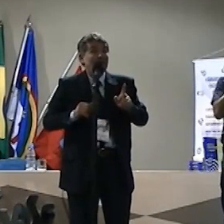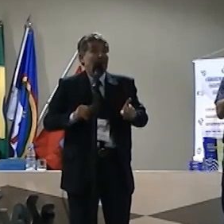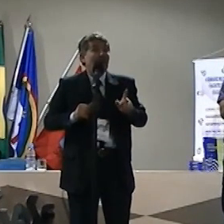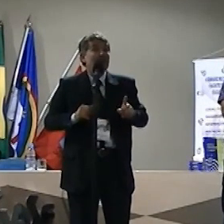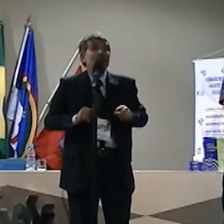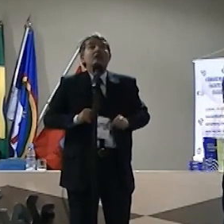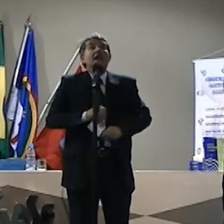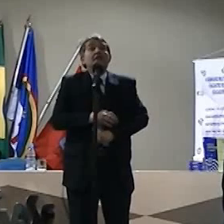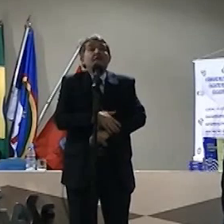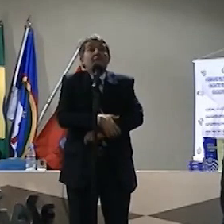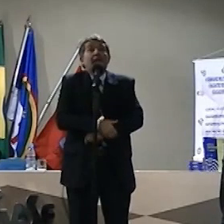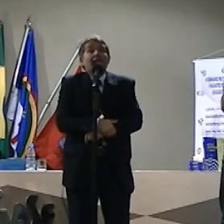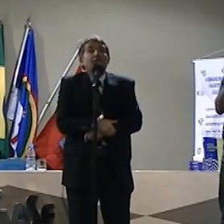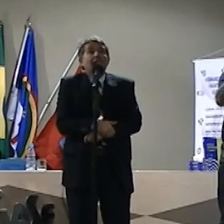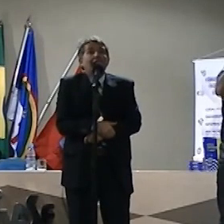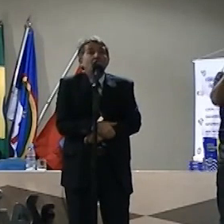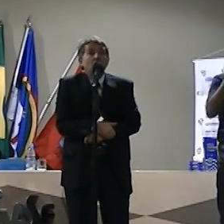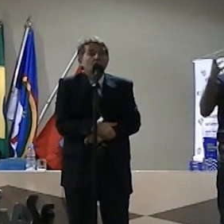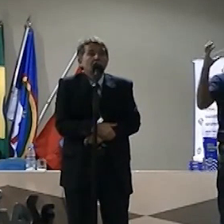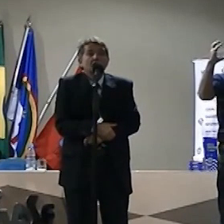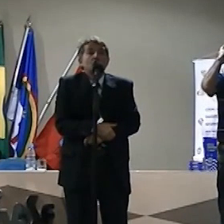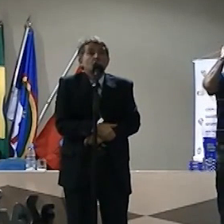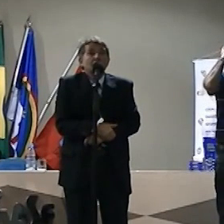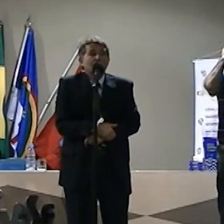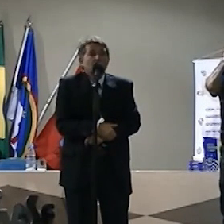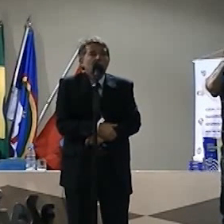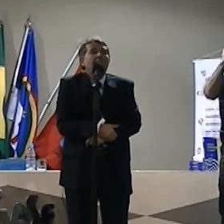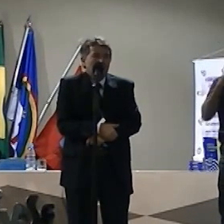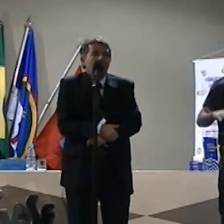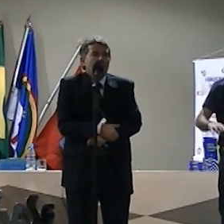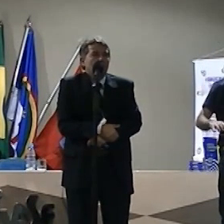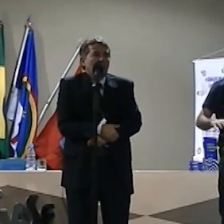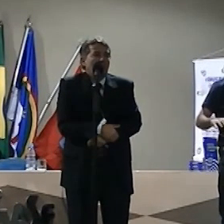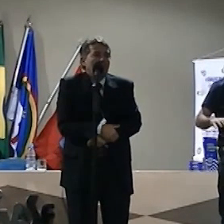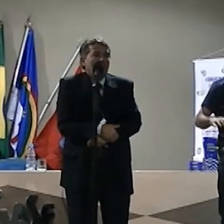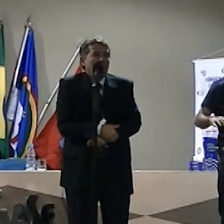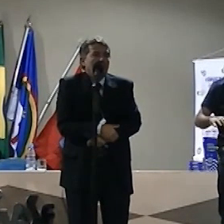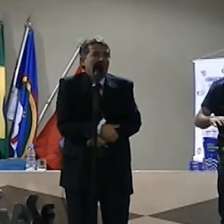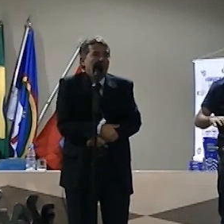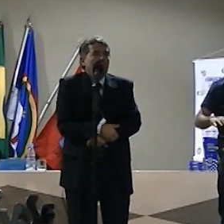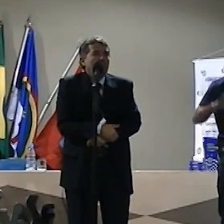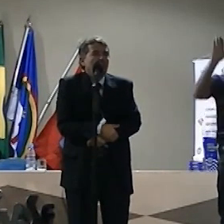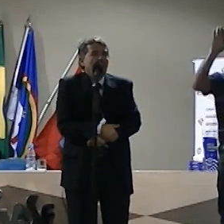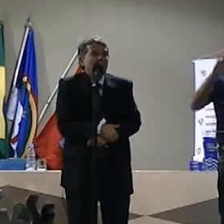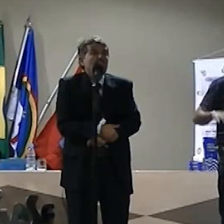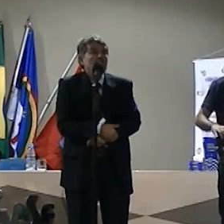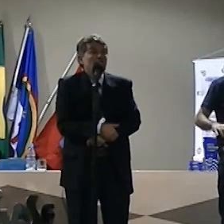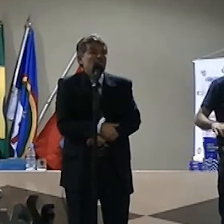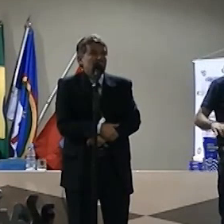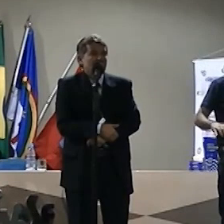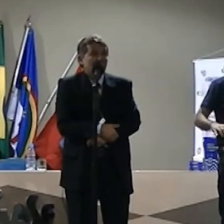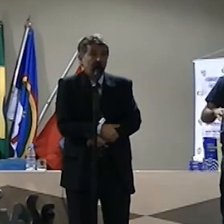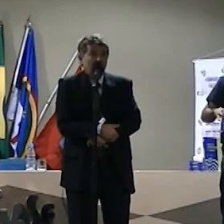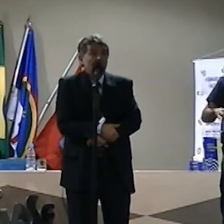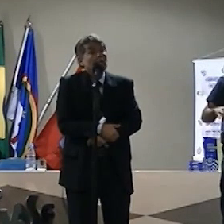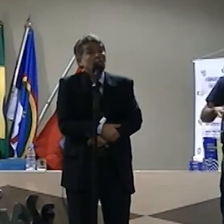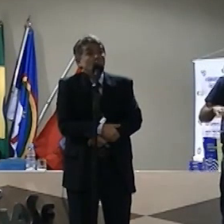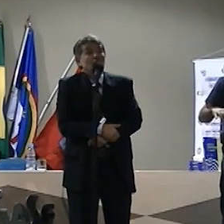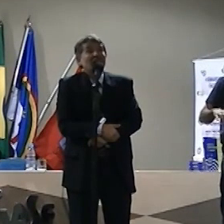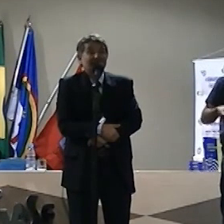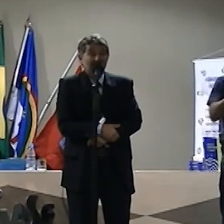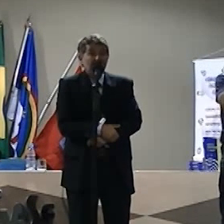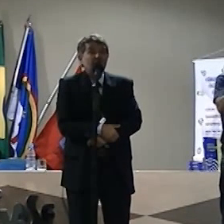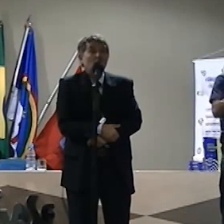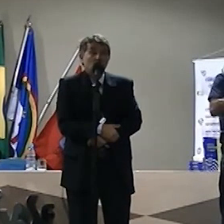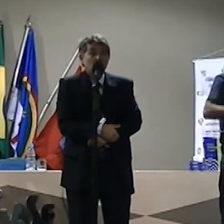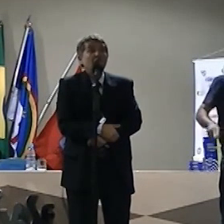de audiometria aí, que ele fica parado e caladinho, diz que não está escutando nada e ele escuta. Eu tenho situações de justiça, e